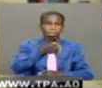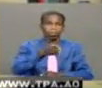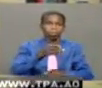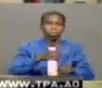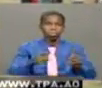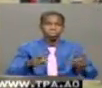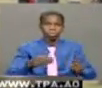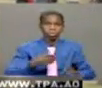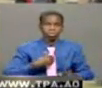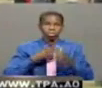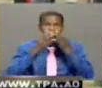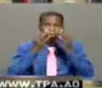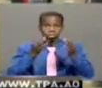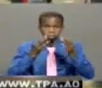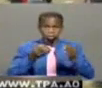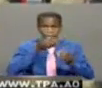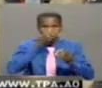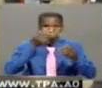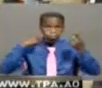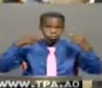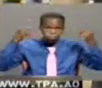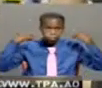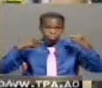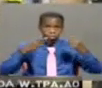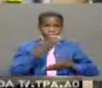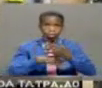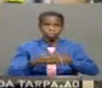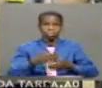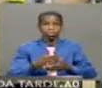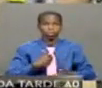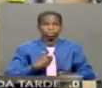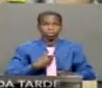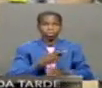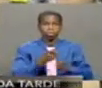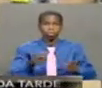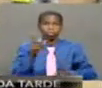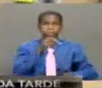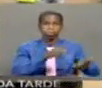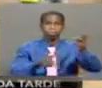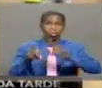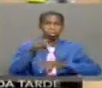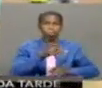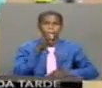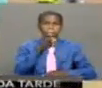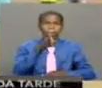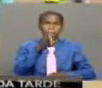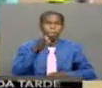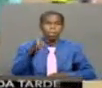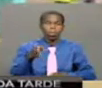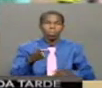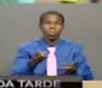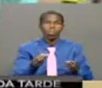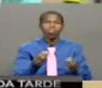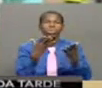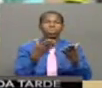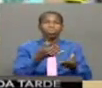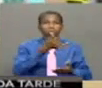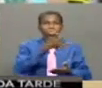de biossegurança. Tal como fizeste referência, Angélico, são mais de 2.500 fiéis, entre convidados